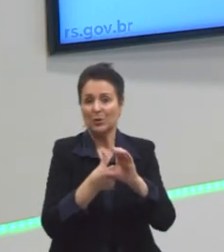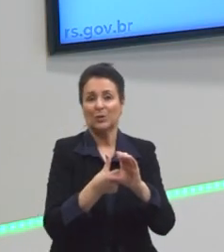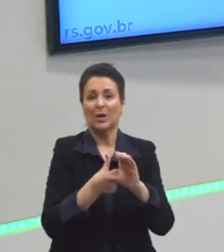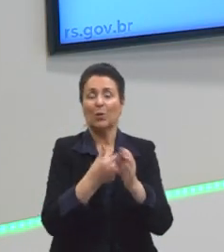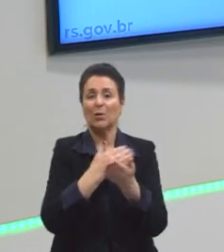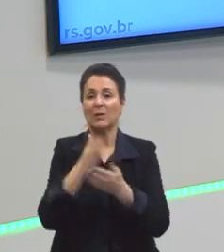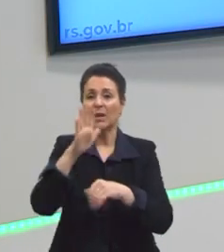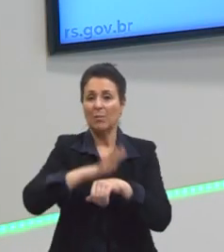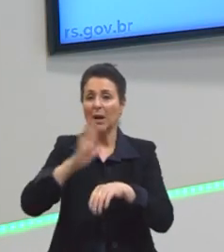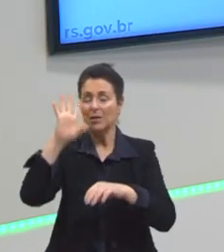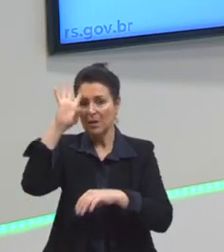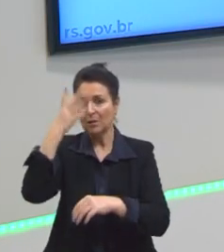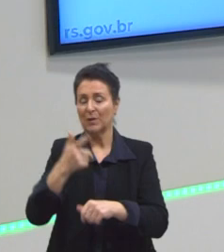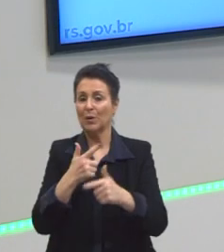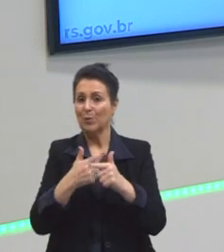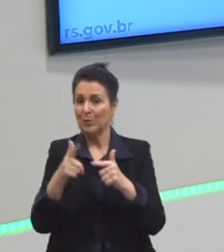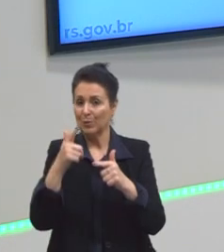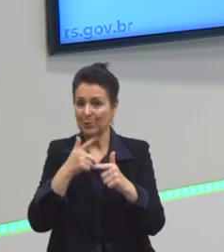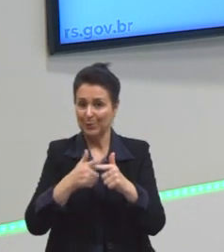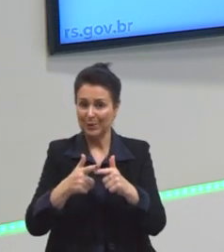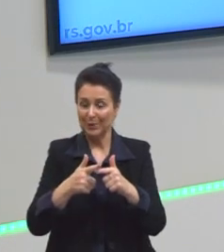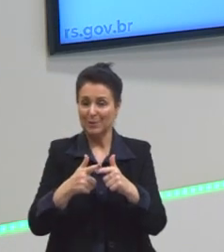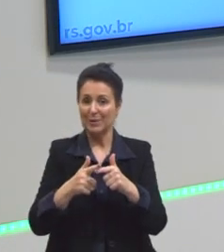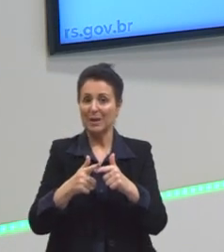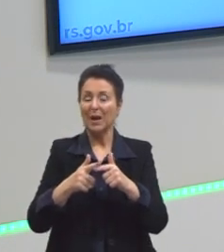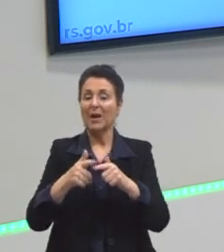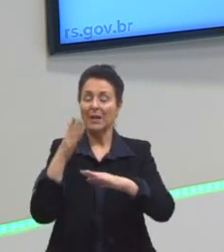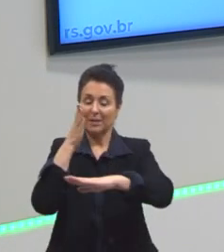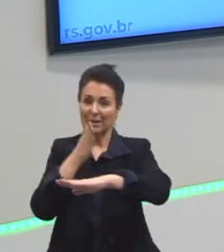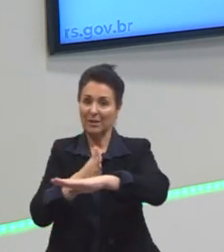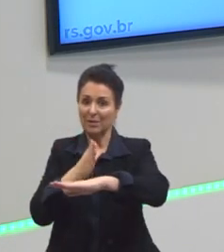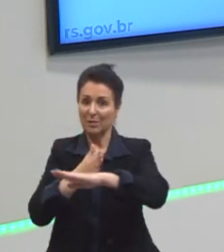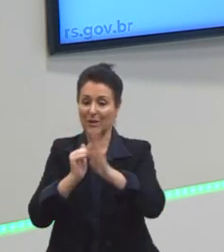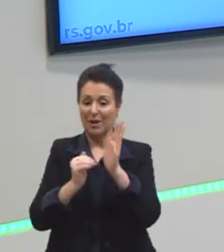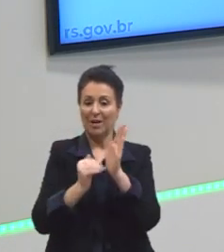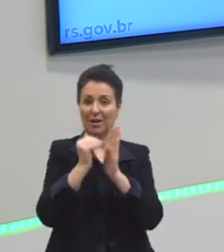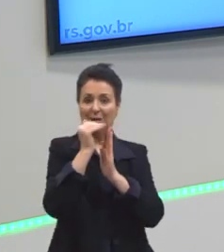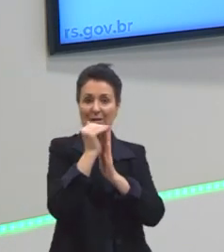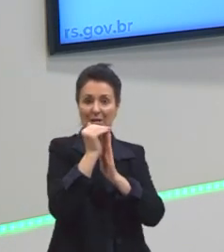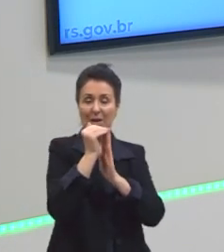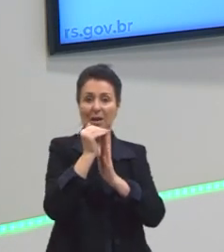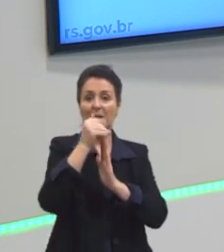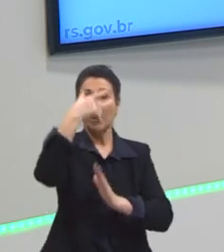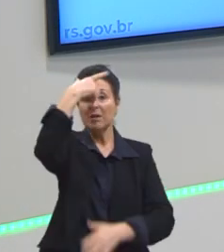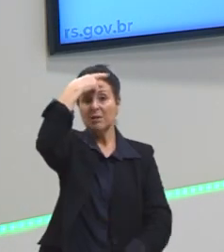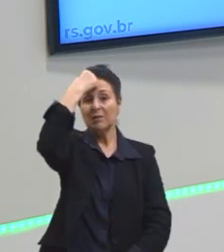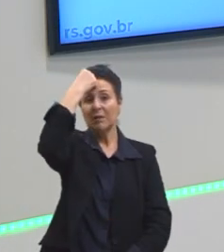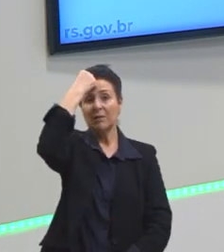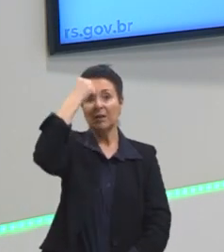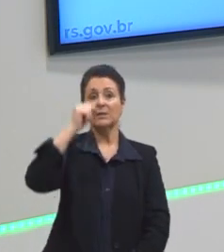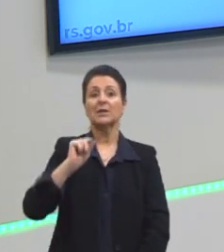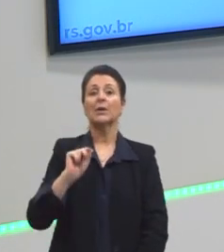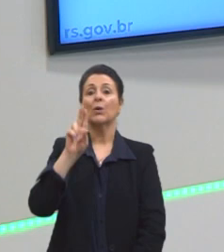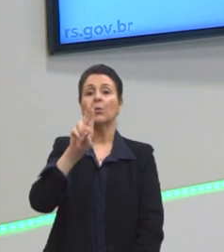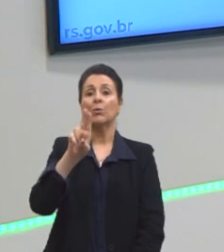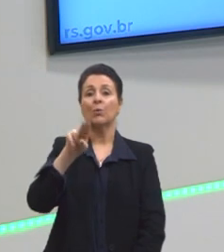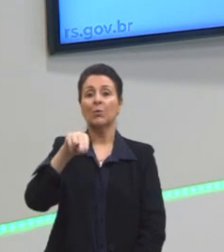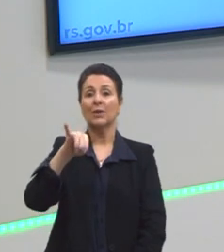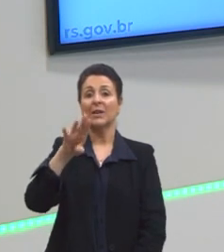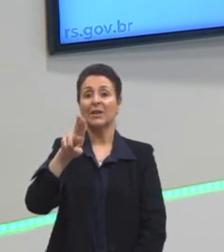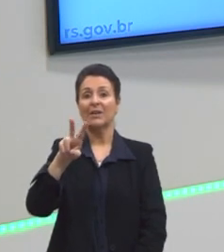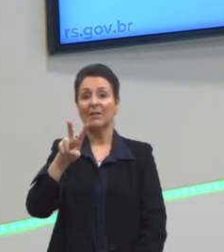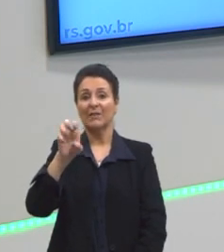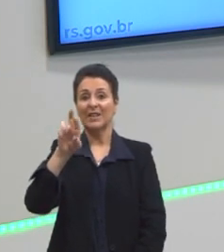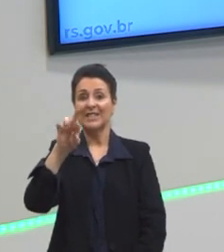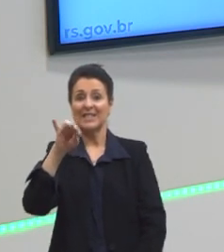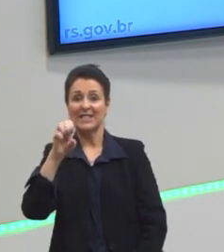consegue mais resolver os problemas da Alta Idade Média e as Universidades hoje é o termo universidades isso né é